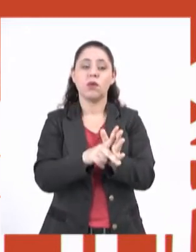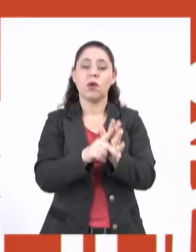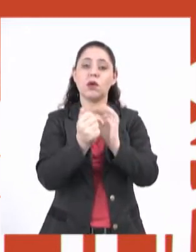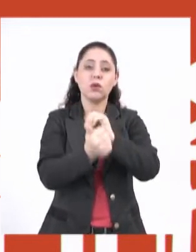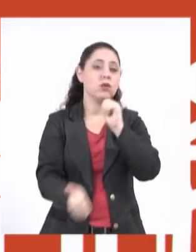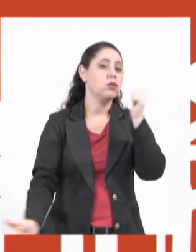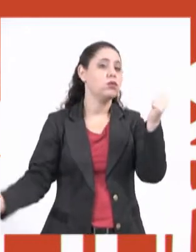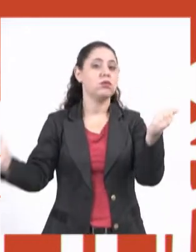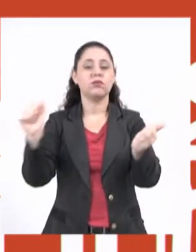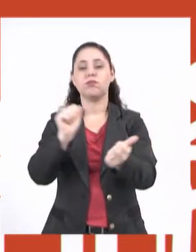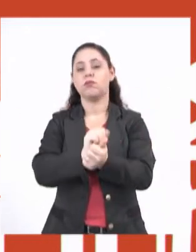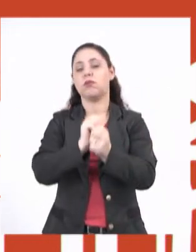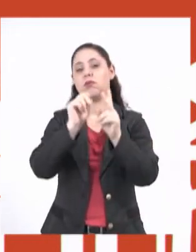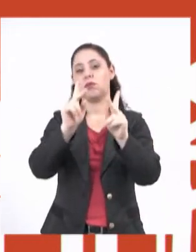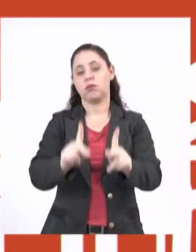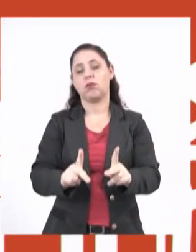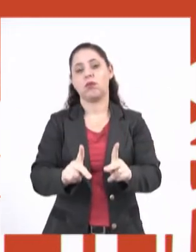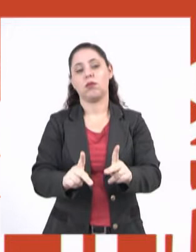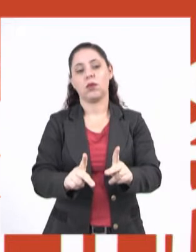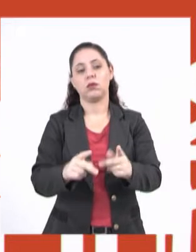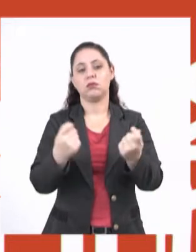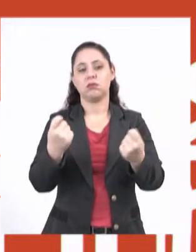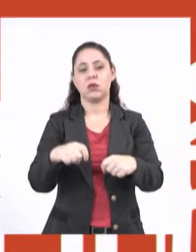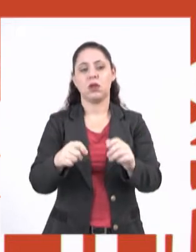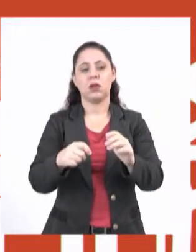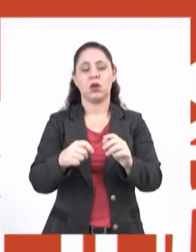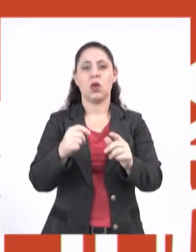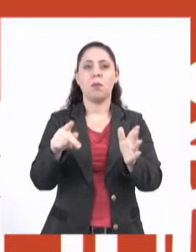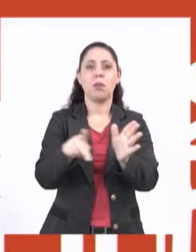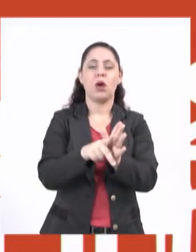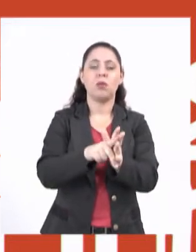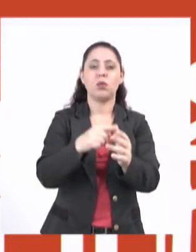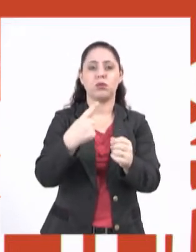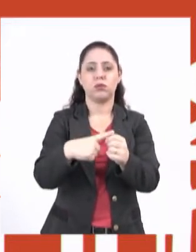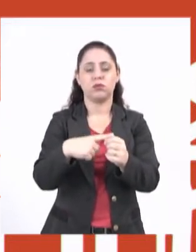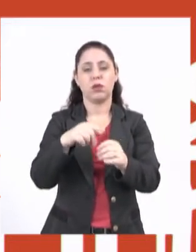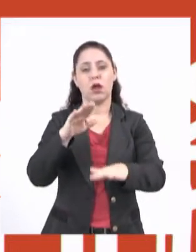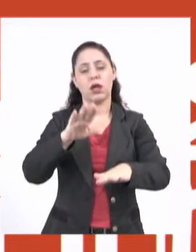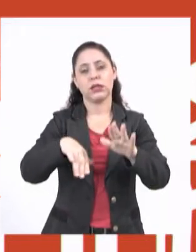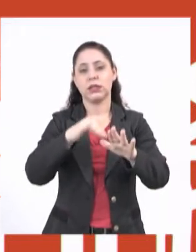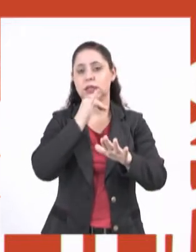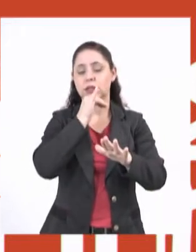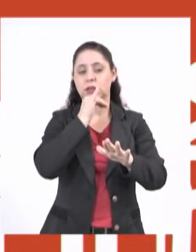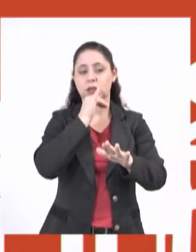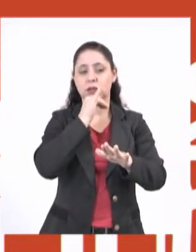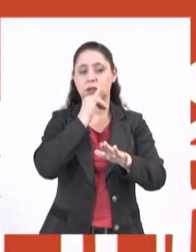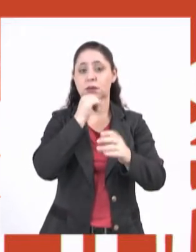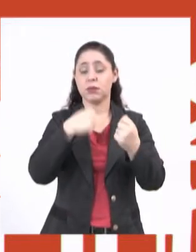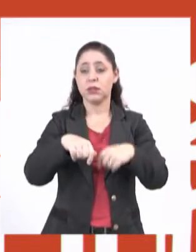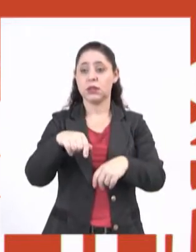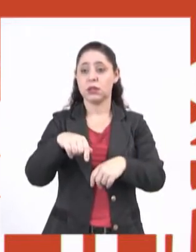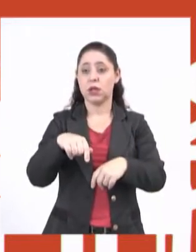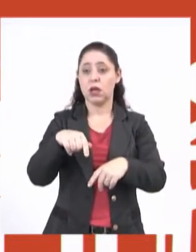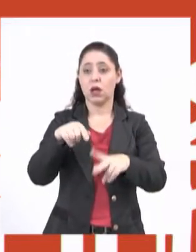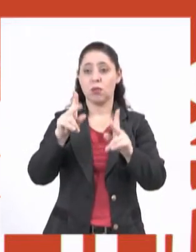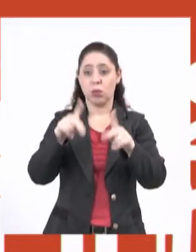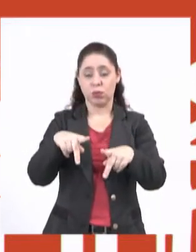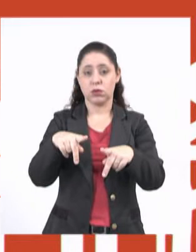aberto à população, ele precisa ser uma identidade do município, né? O cidadão precisa se reconhecer ali dentro.